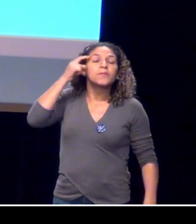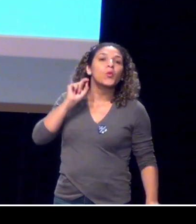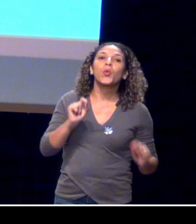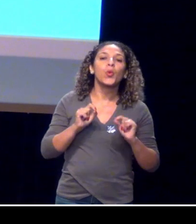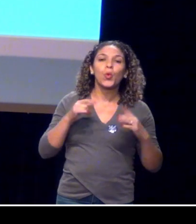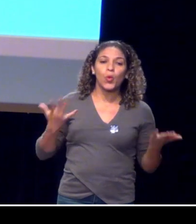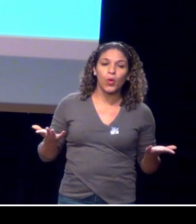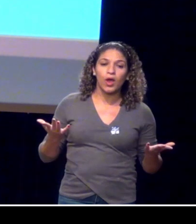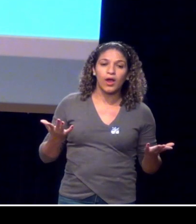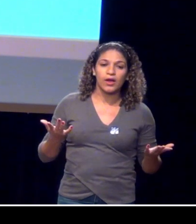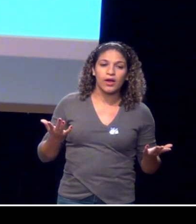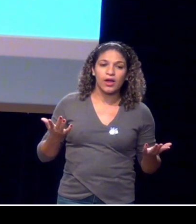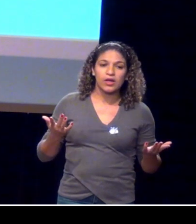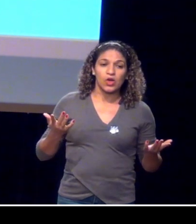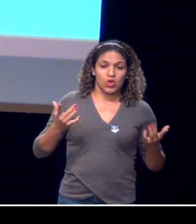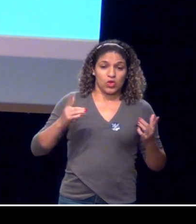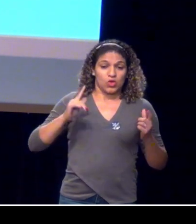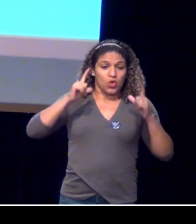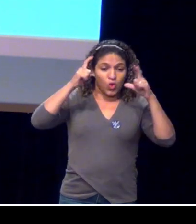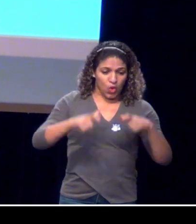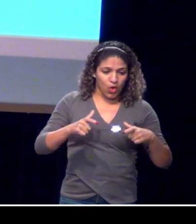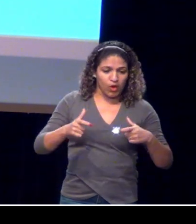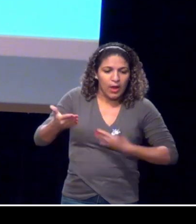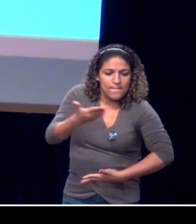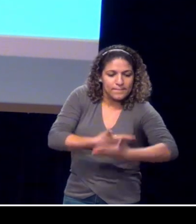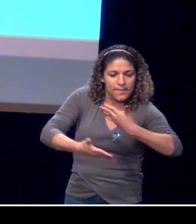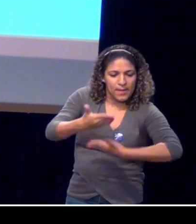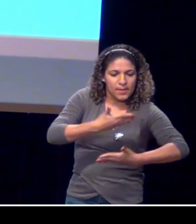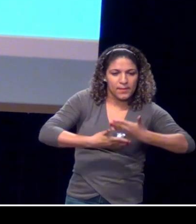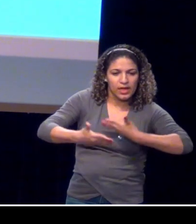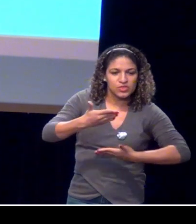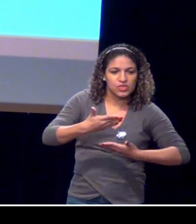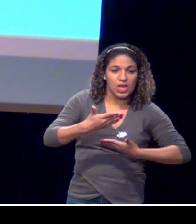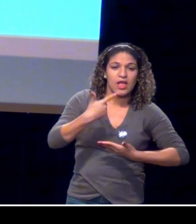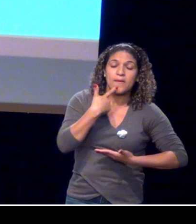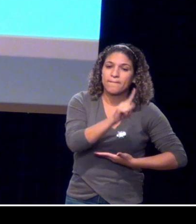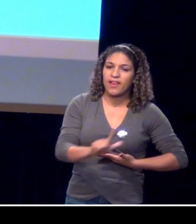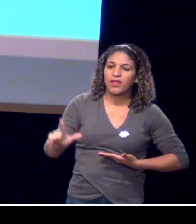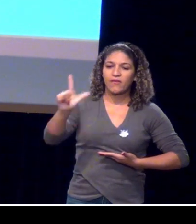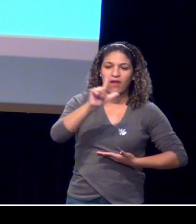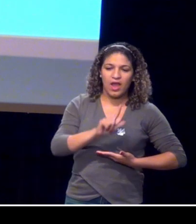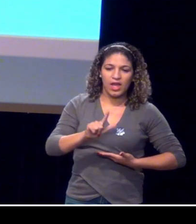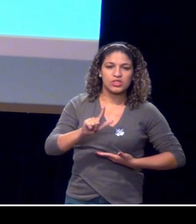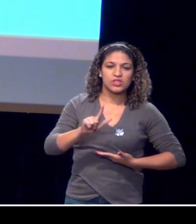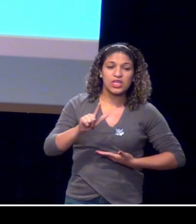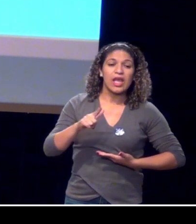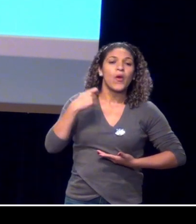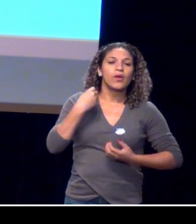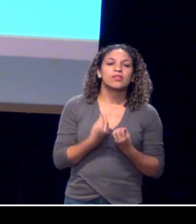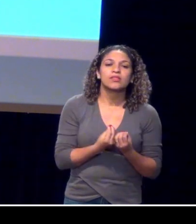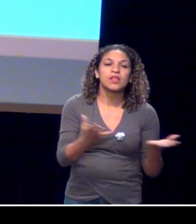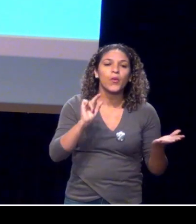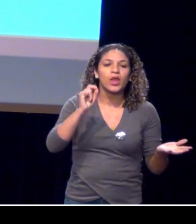que propiciar um espaço onde se compartilhe uma linguagem é dar